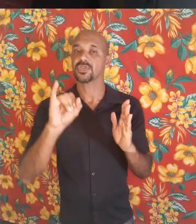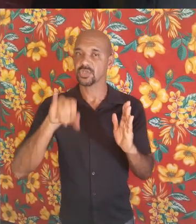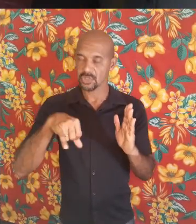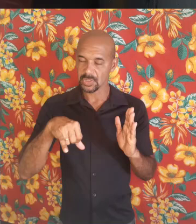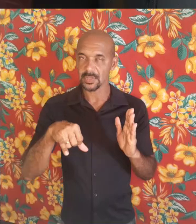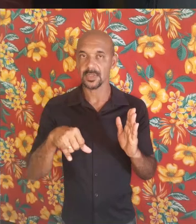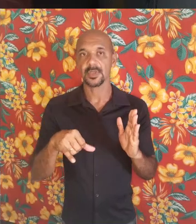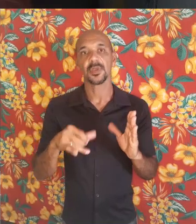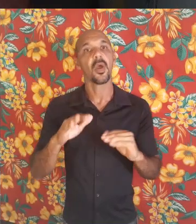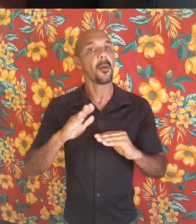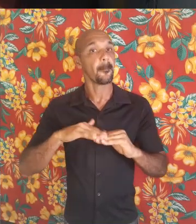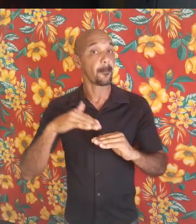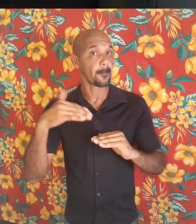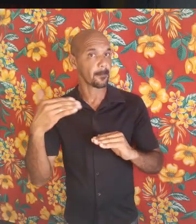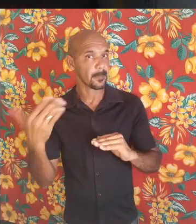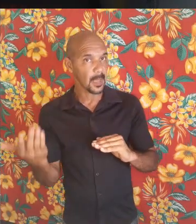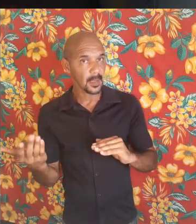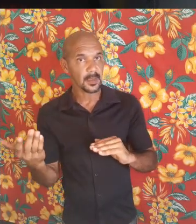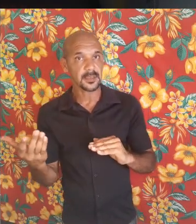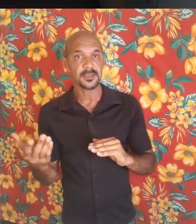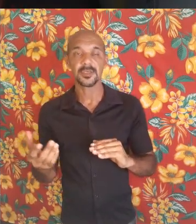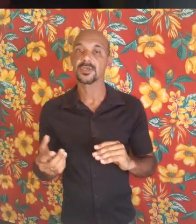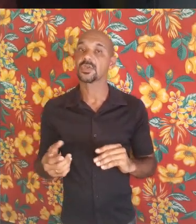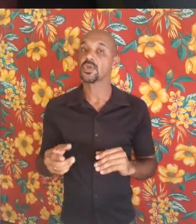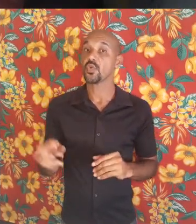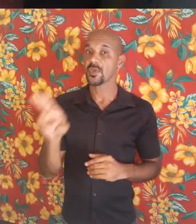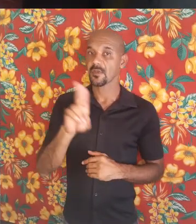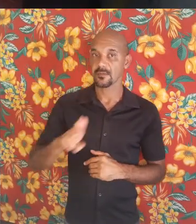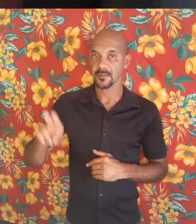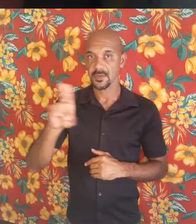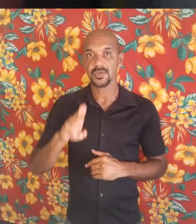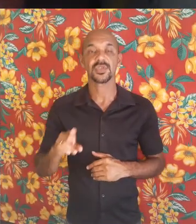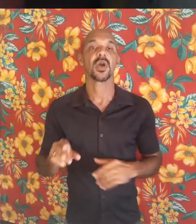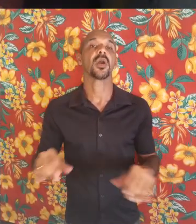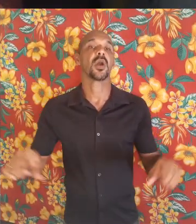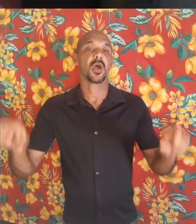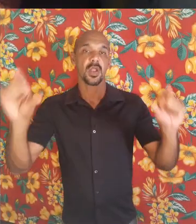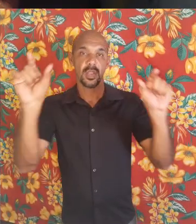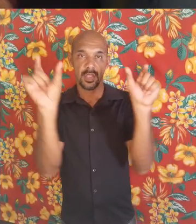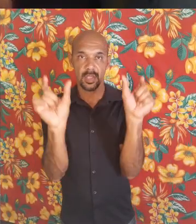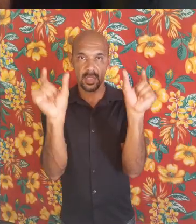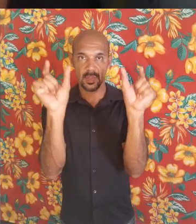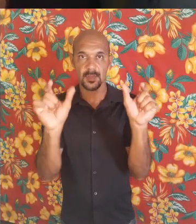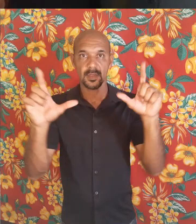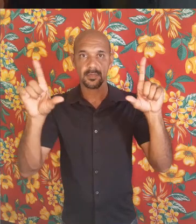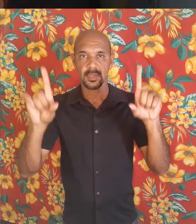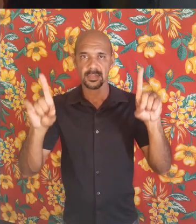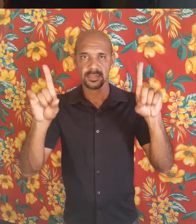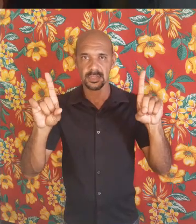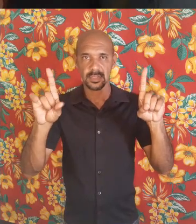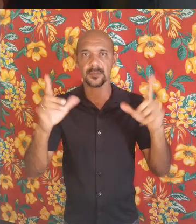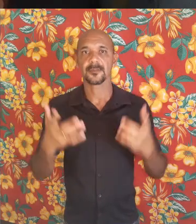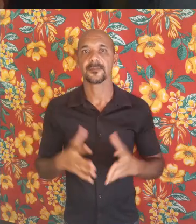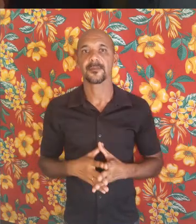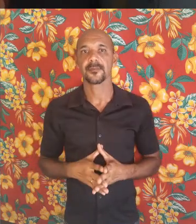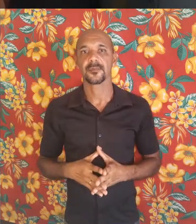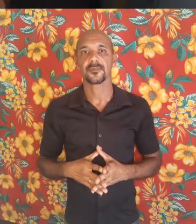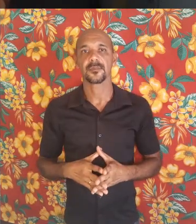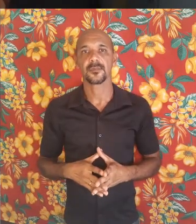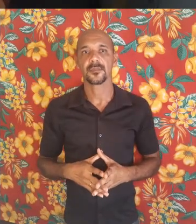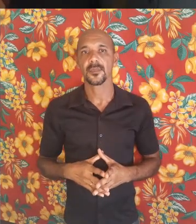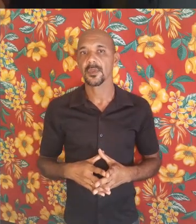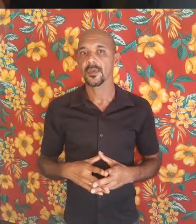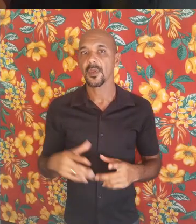critério de cada um, né? Os suportes que serão colocados são, eu utilizo esse desse tipo, que